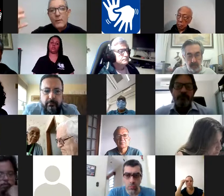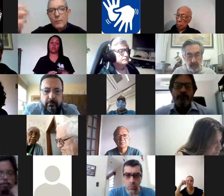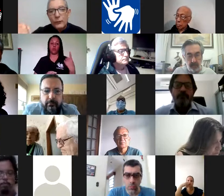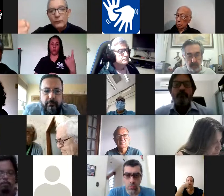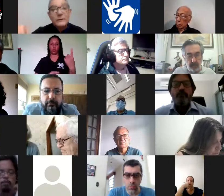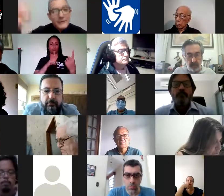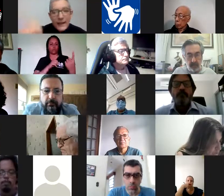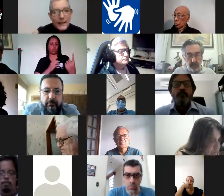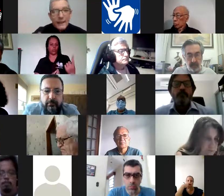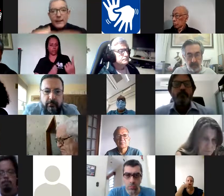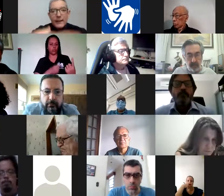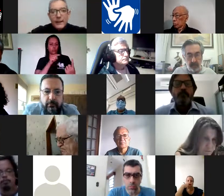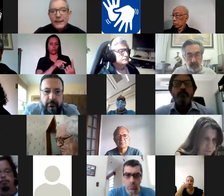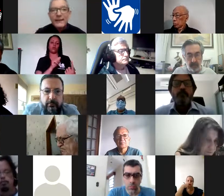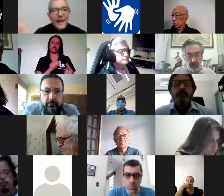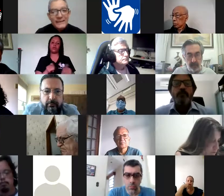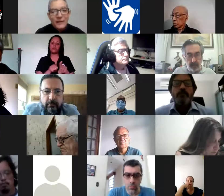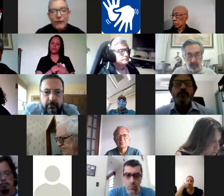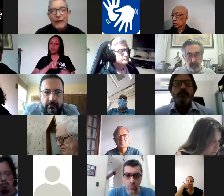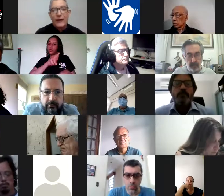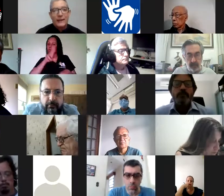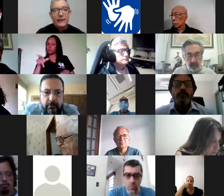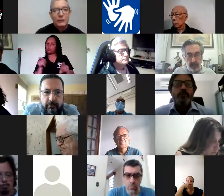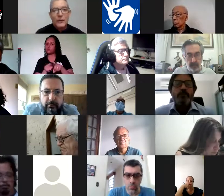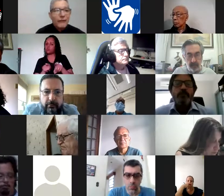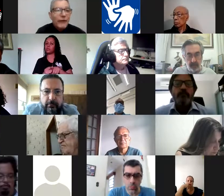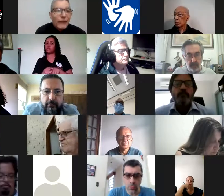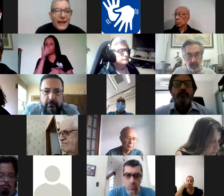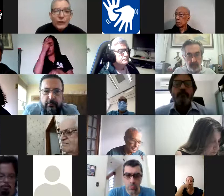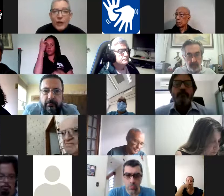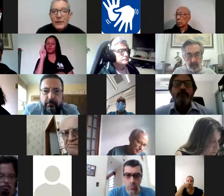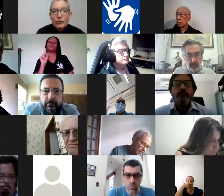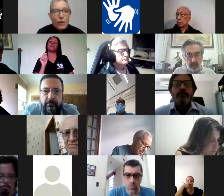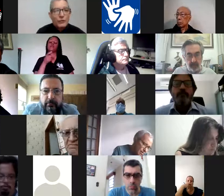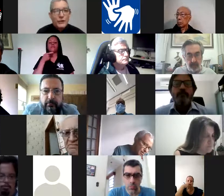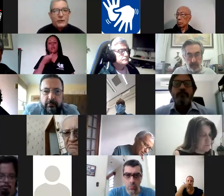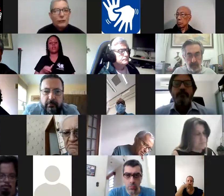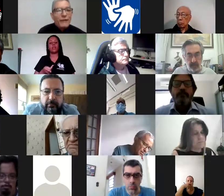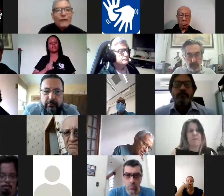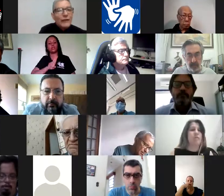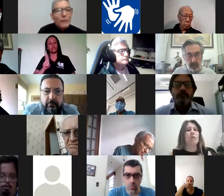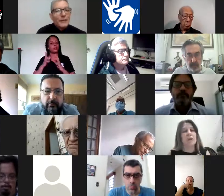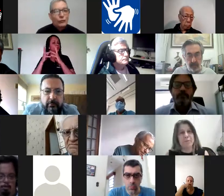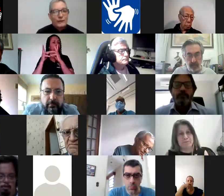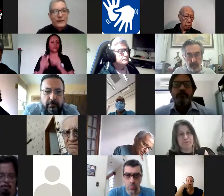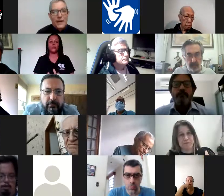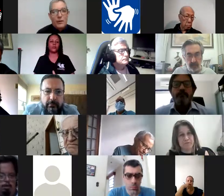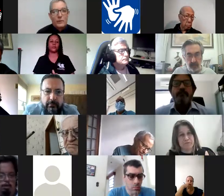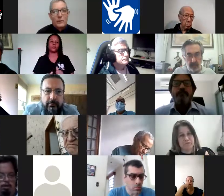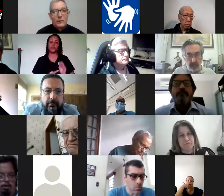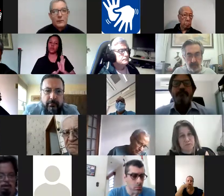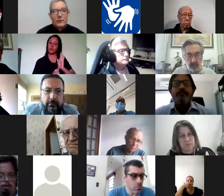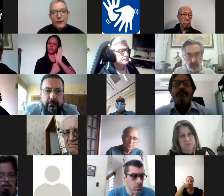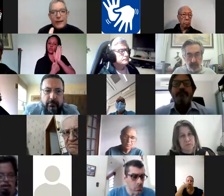outros possam estar. E quem estiver falando, vai falar em nome de todos, gente, não vai falar em nome da sua